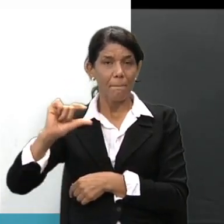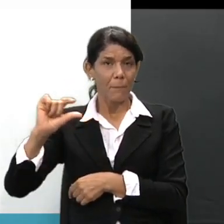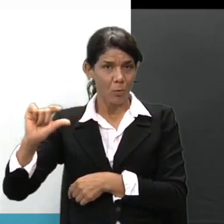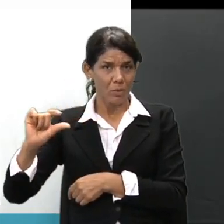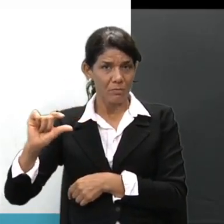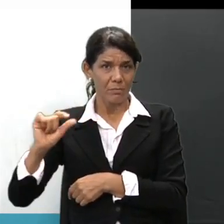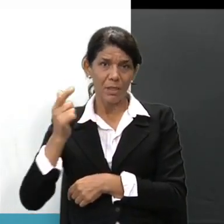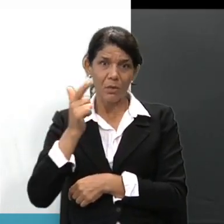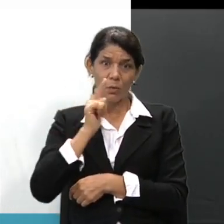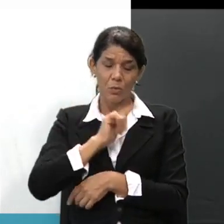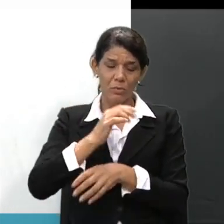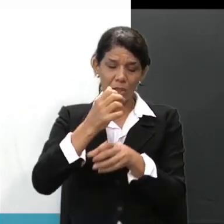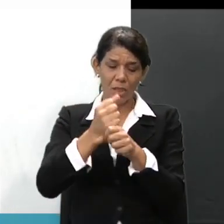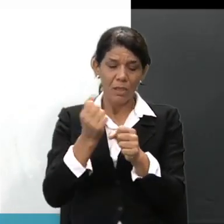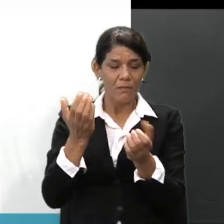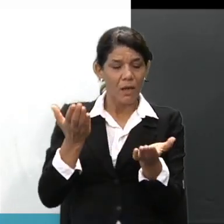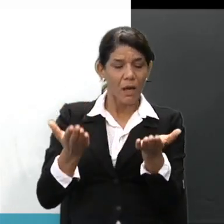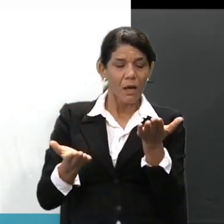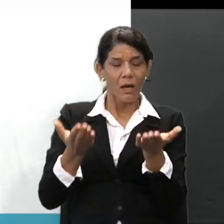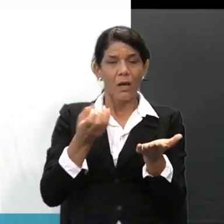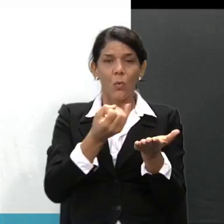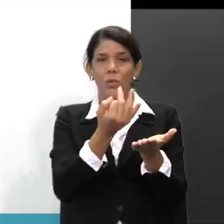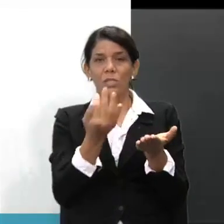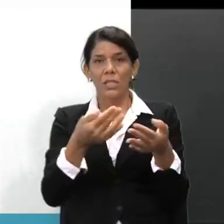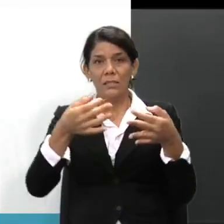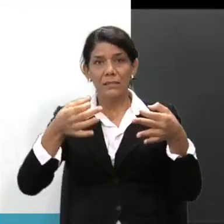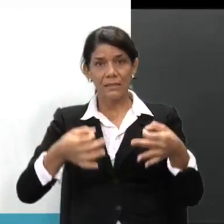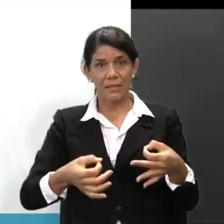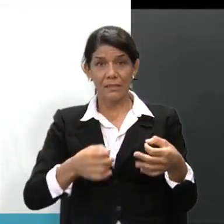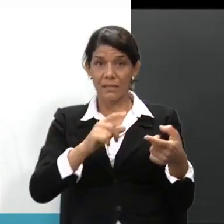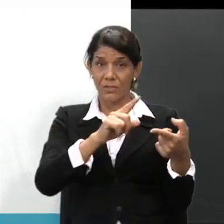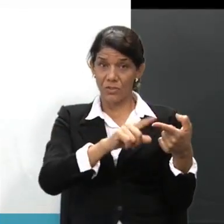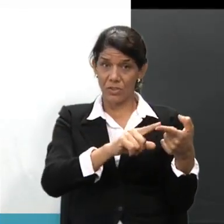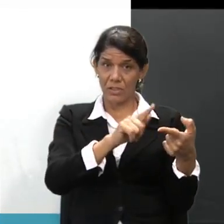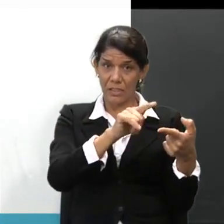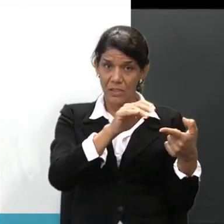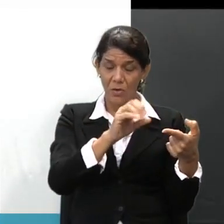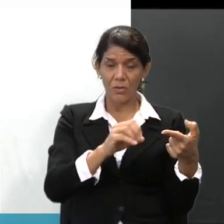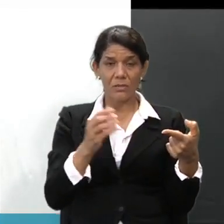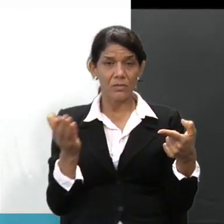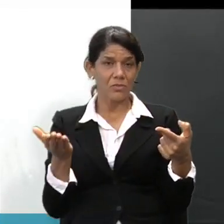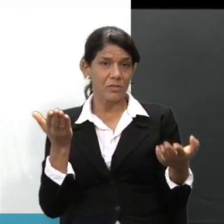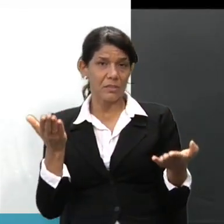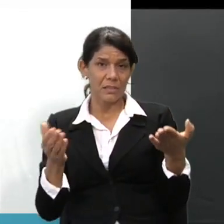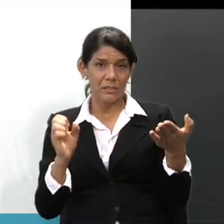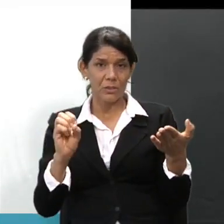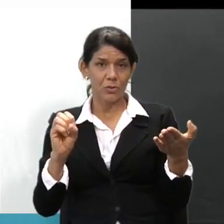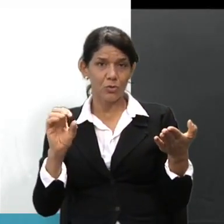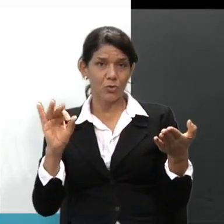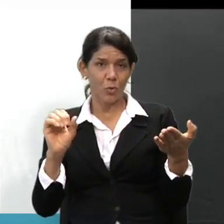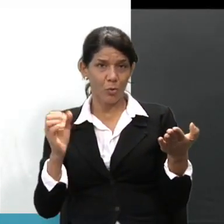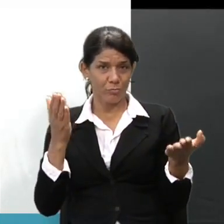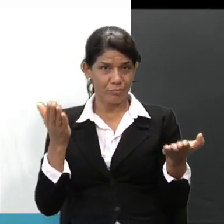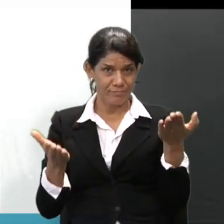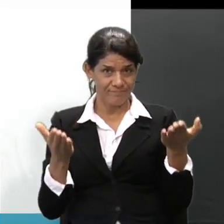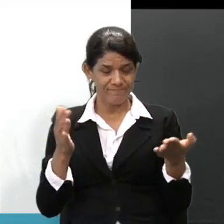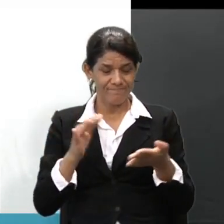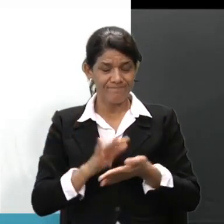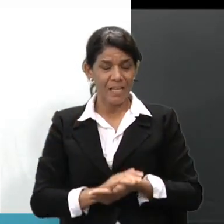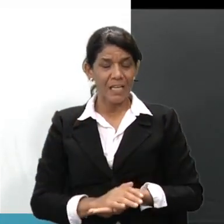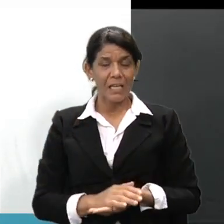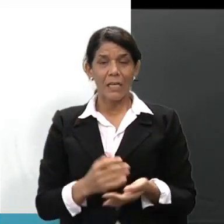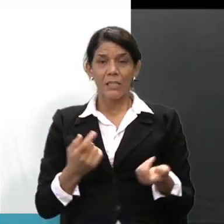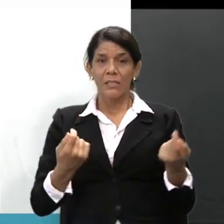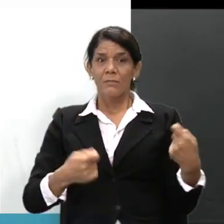para conseguir equiparar a quantidade de glicose prescrita. Para isso, a gente